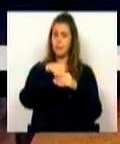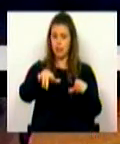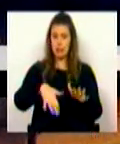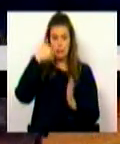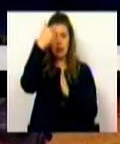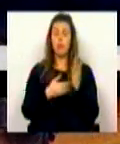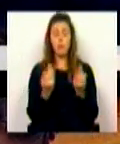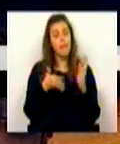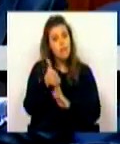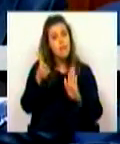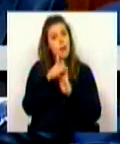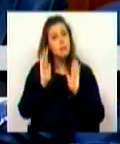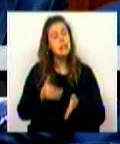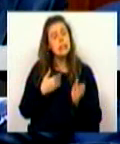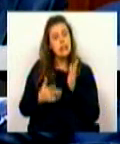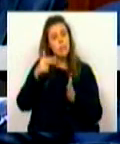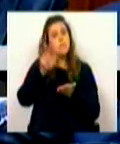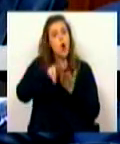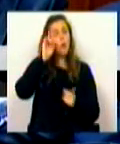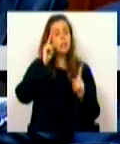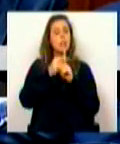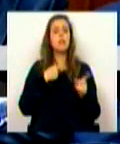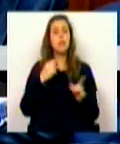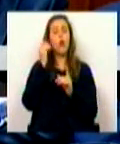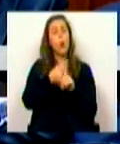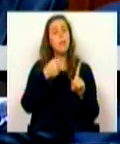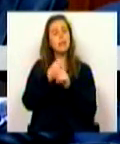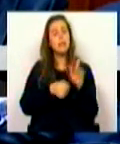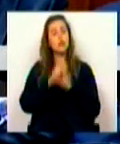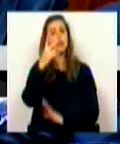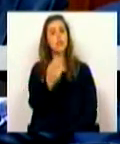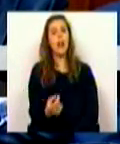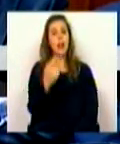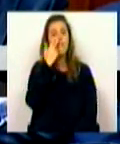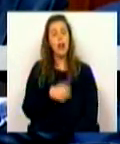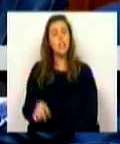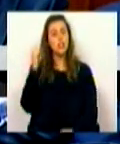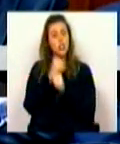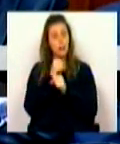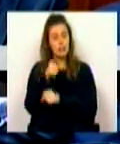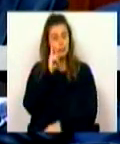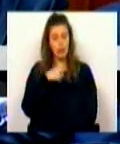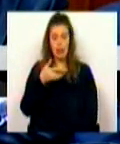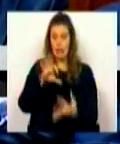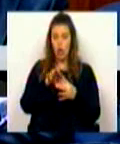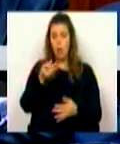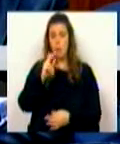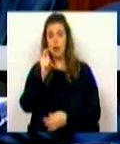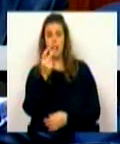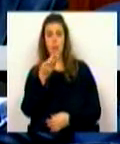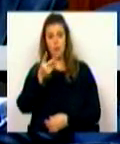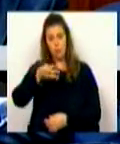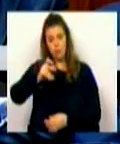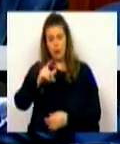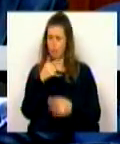urge ser aprovada para combate à precariedade e que é absolutamente essencial combater. Quanto ao PREVPAP, iremos executá-lo,